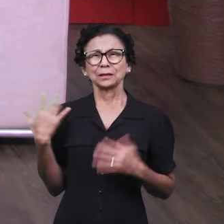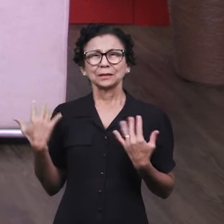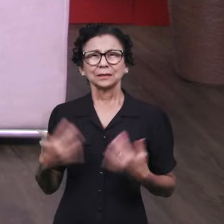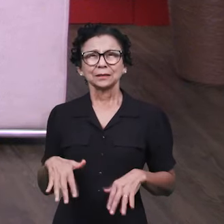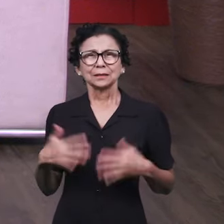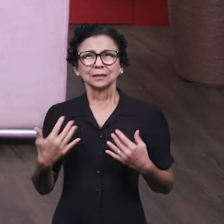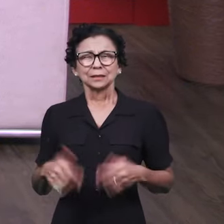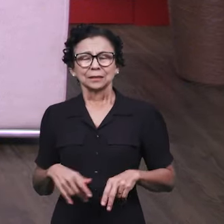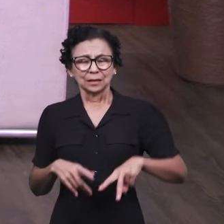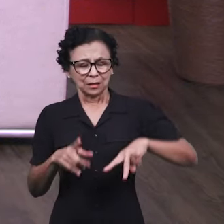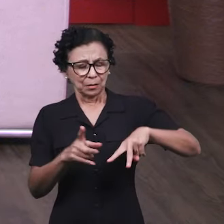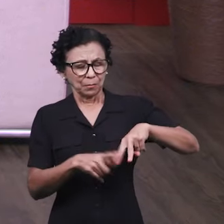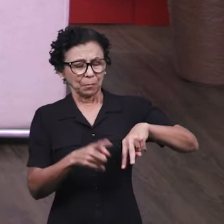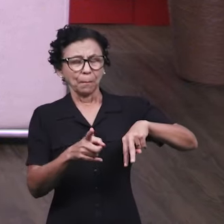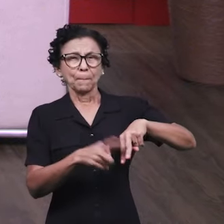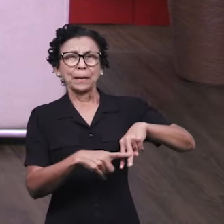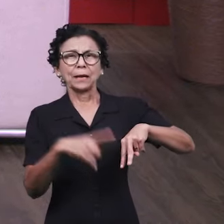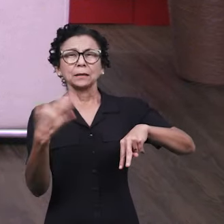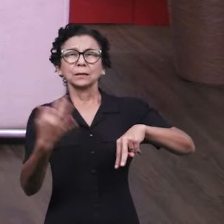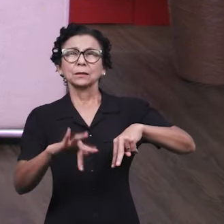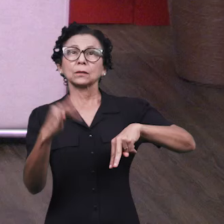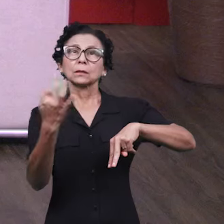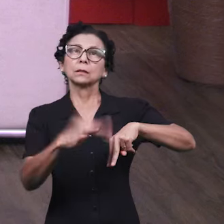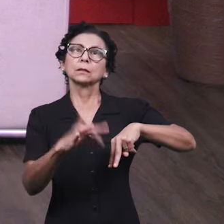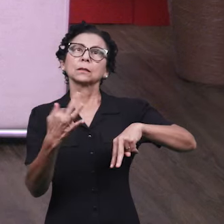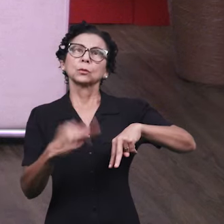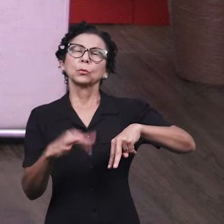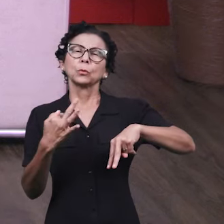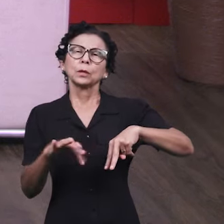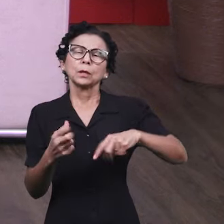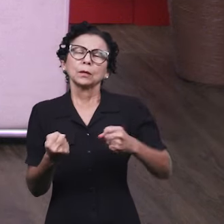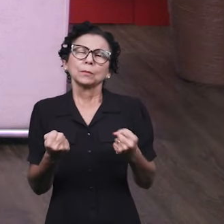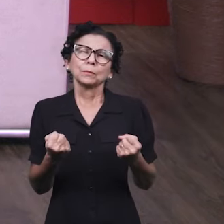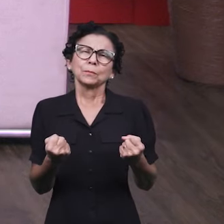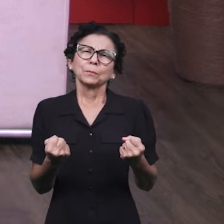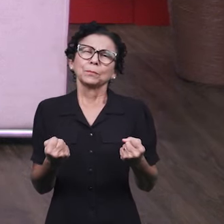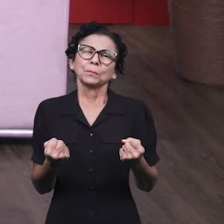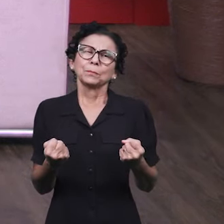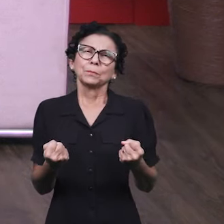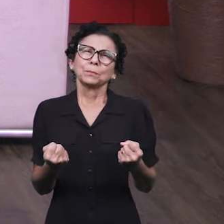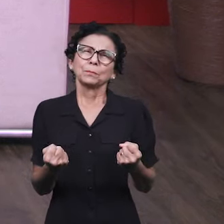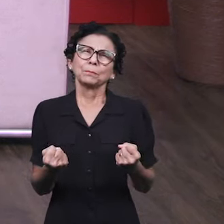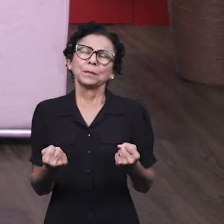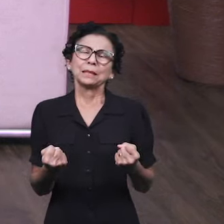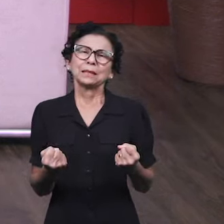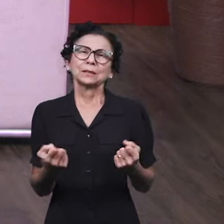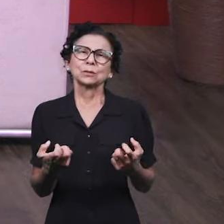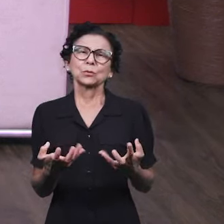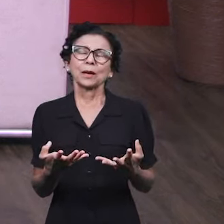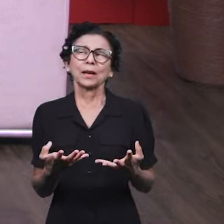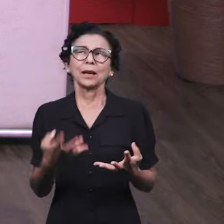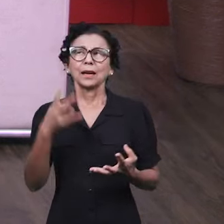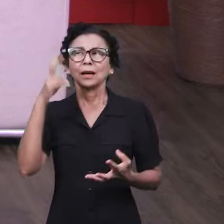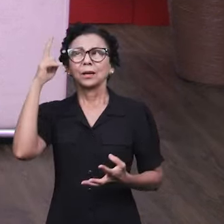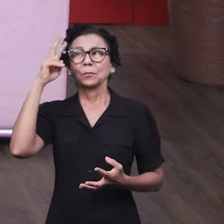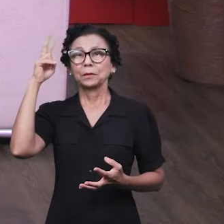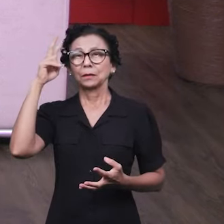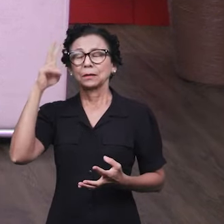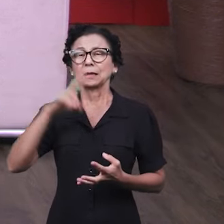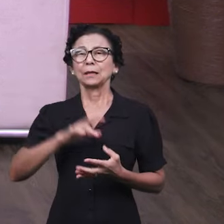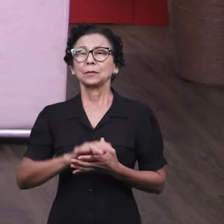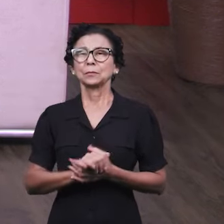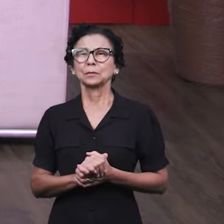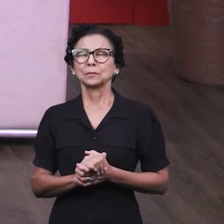dores nas pernas que é um sintoma que é o sintoma sensação de peso eh eu me lembro que em